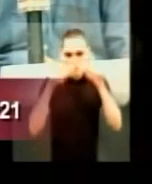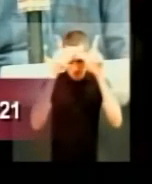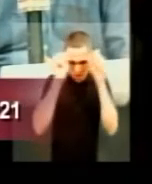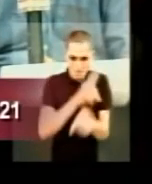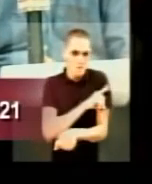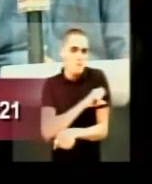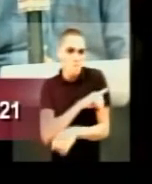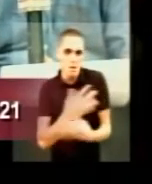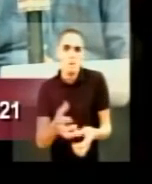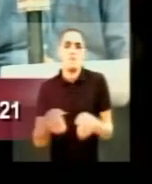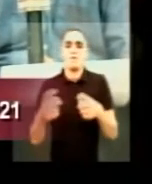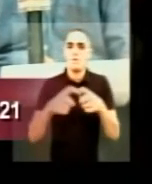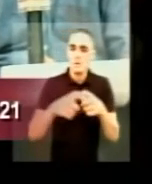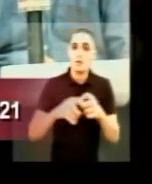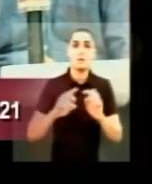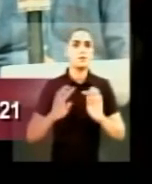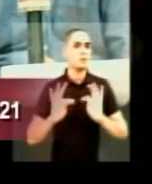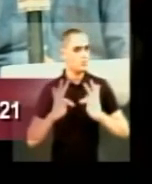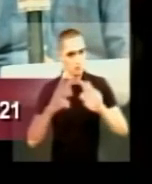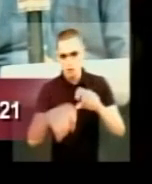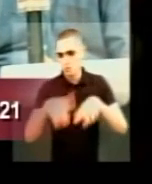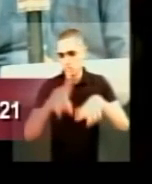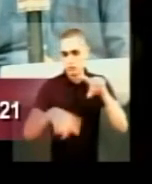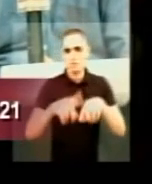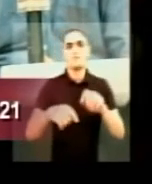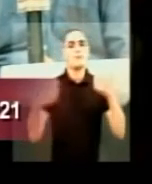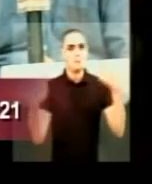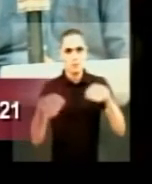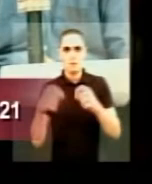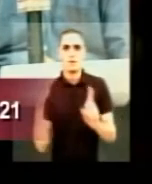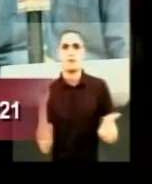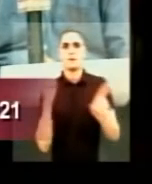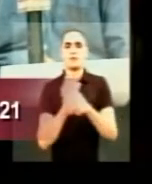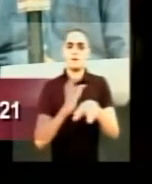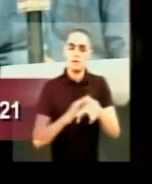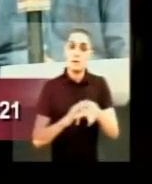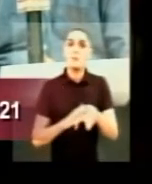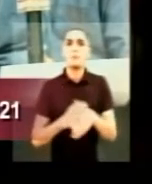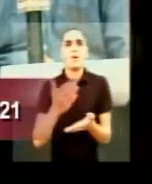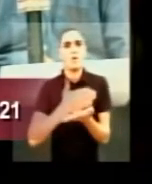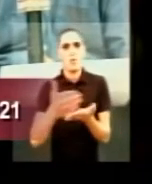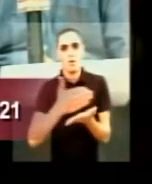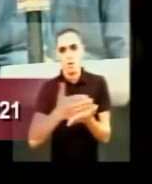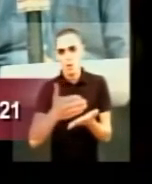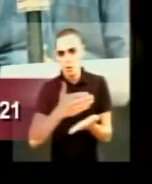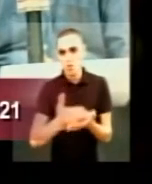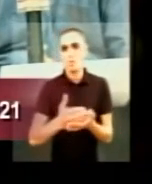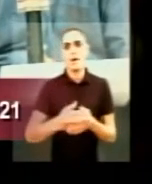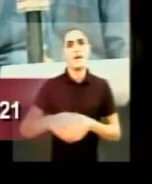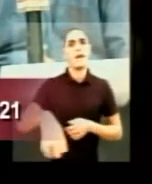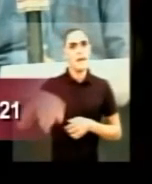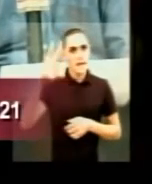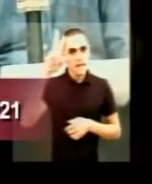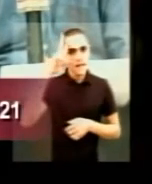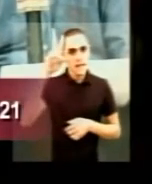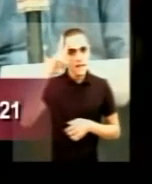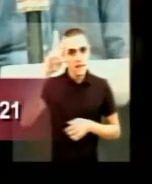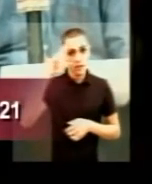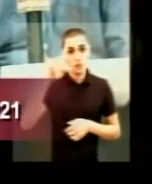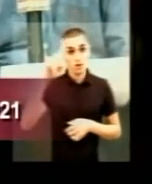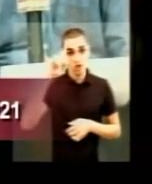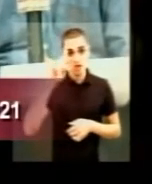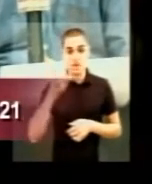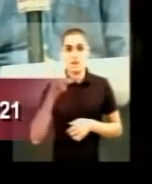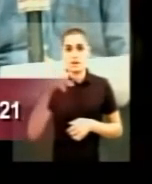equipamentos necessários para atendimento desses pacientes. Começa a funcionar na segunda-feira, dia